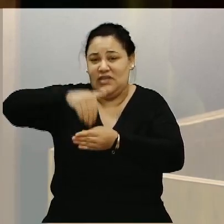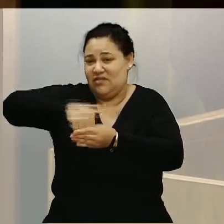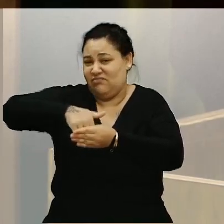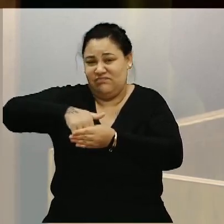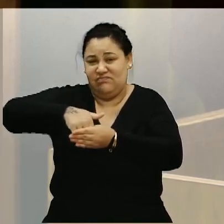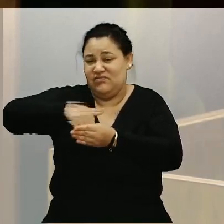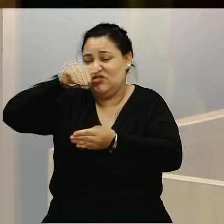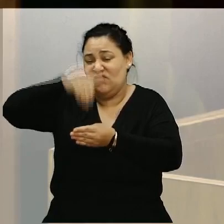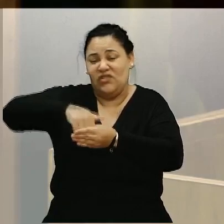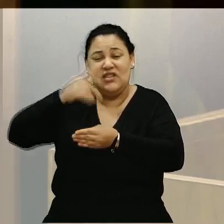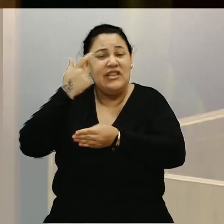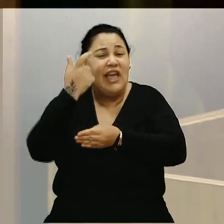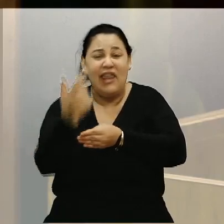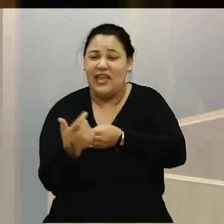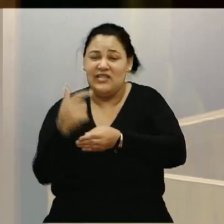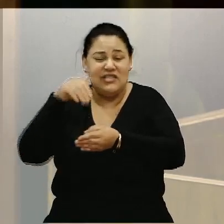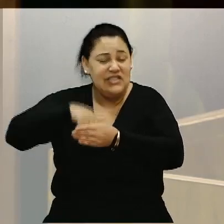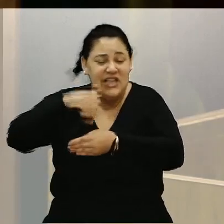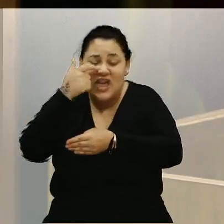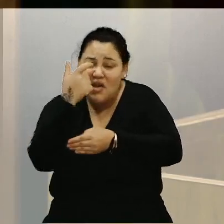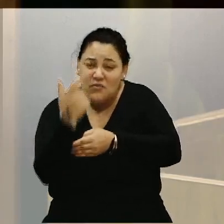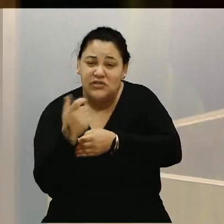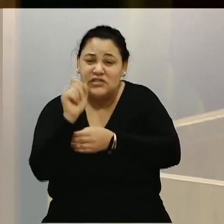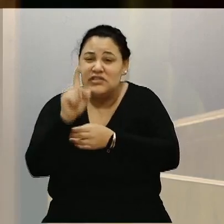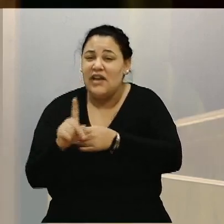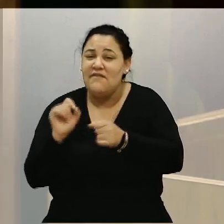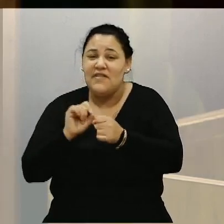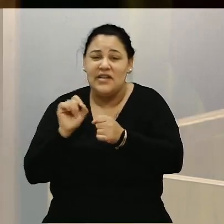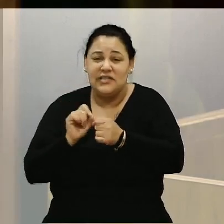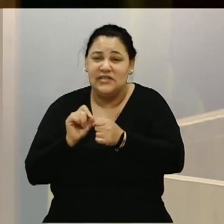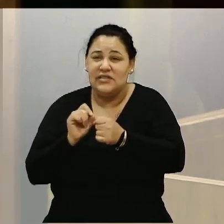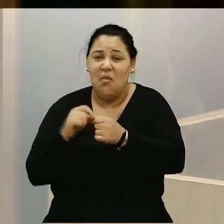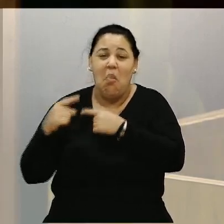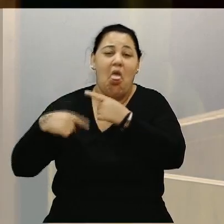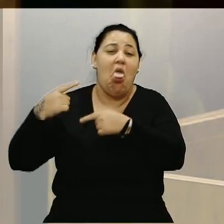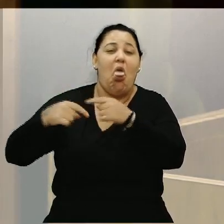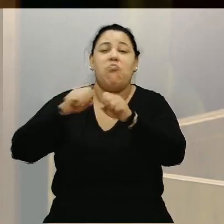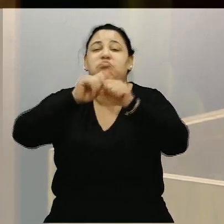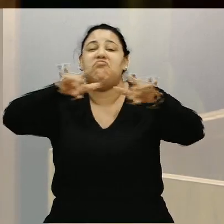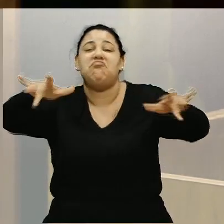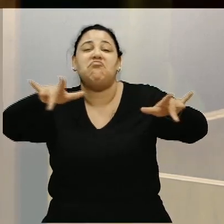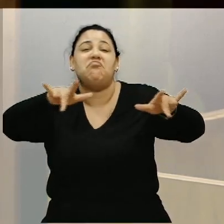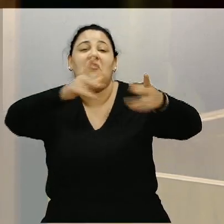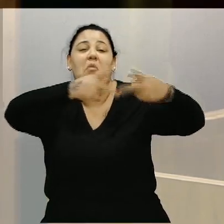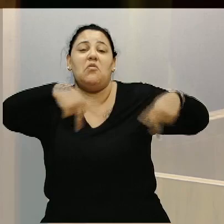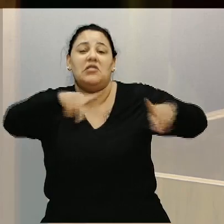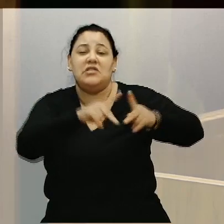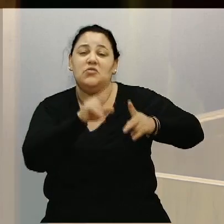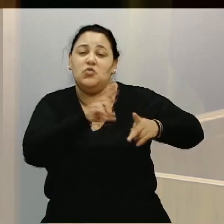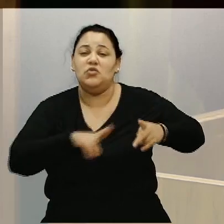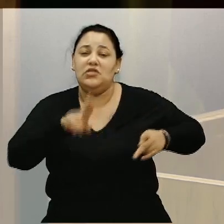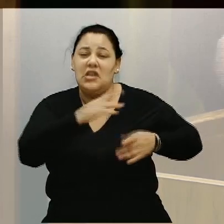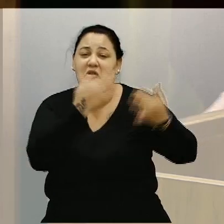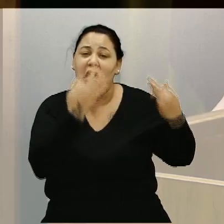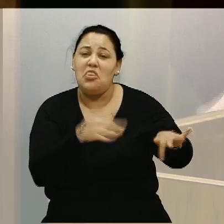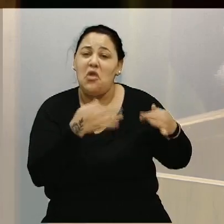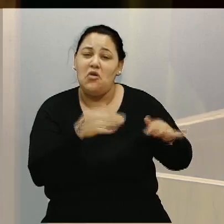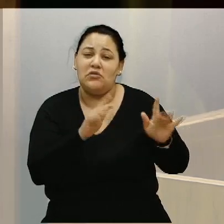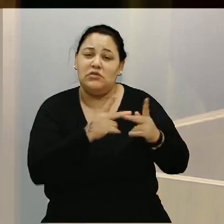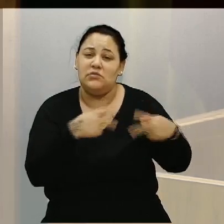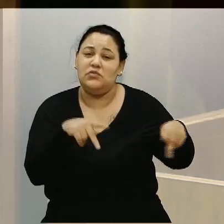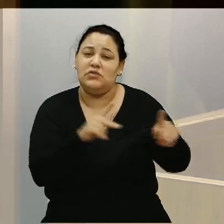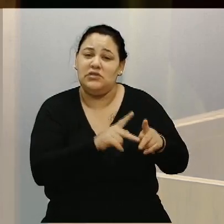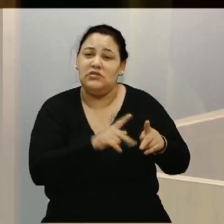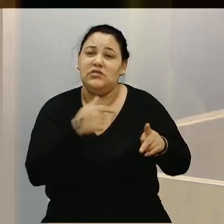Meramente eleitoral. De quem quer fazer sensacionalismo às custas da dor do povo. E eu concluo